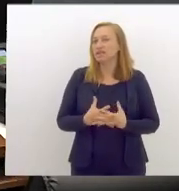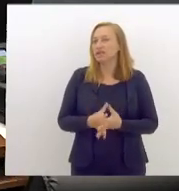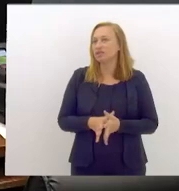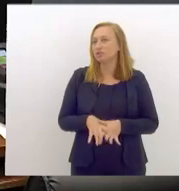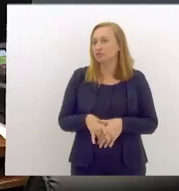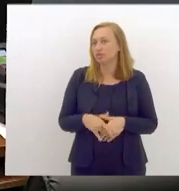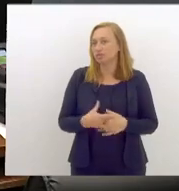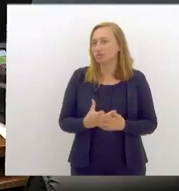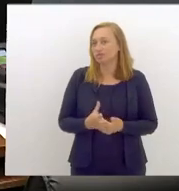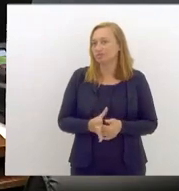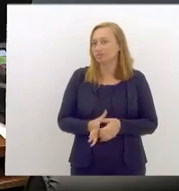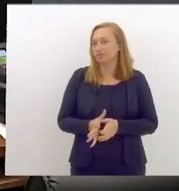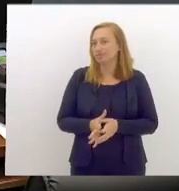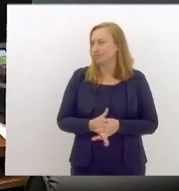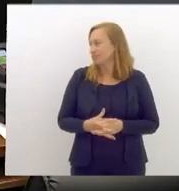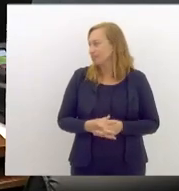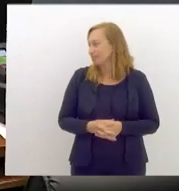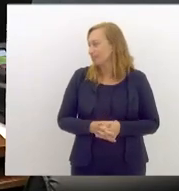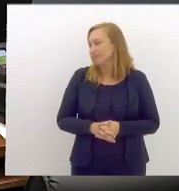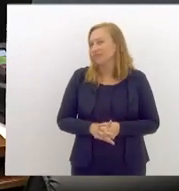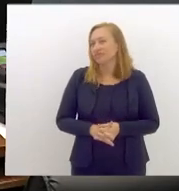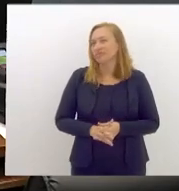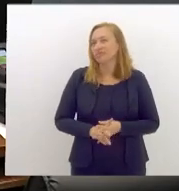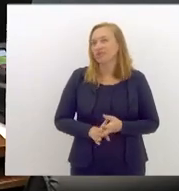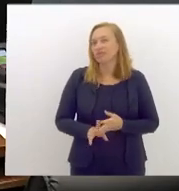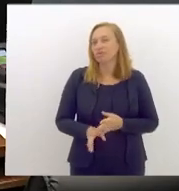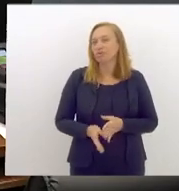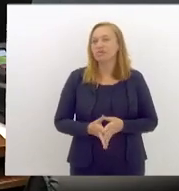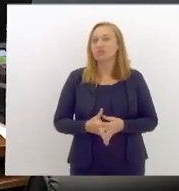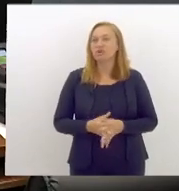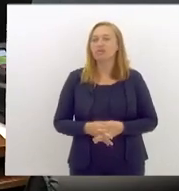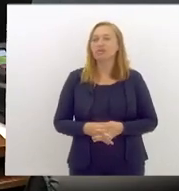Rodrigo Amorim Senhor